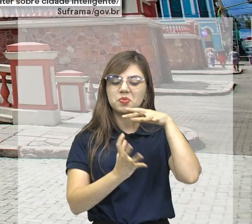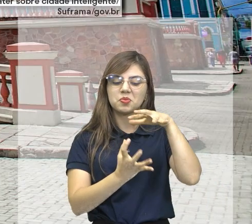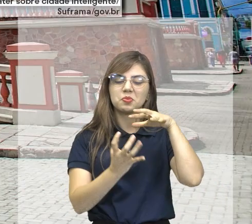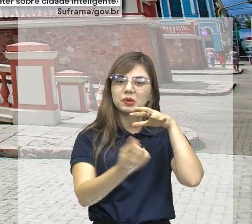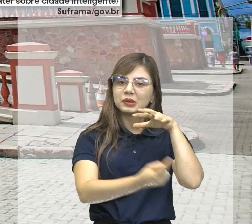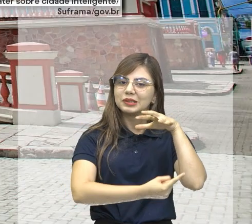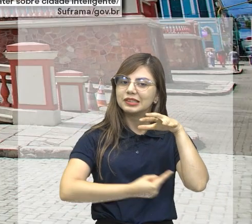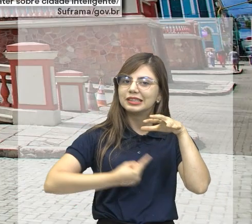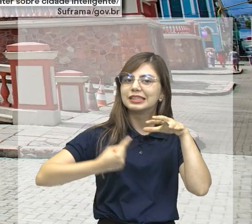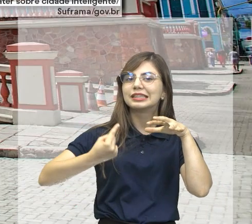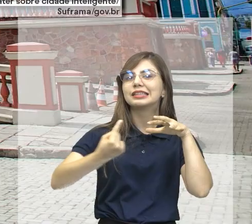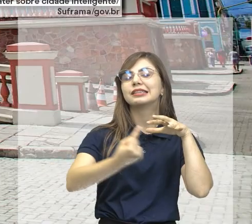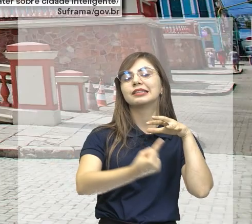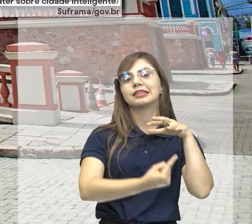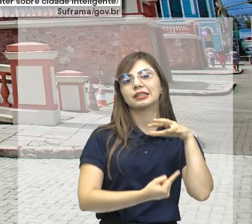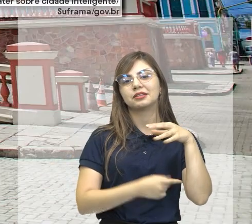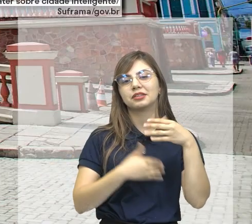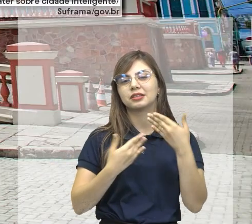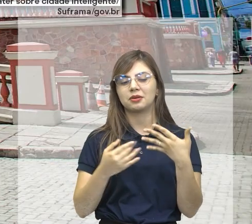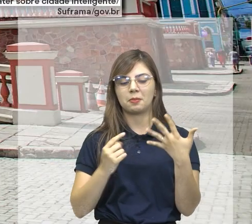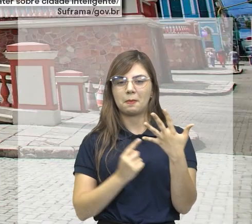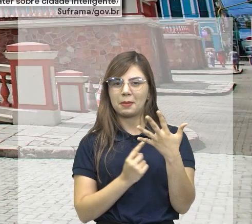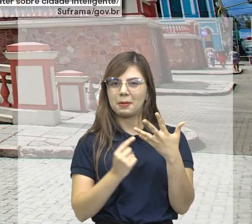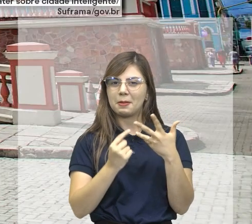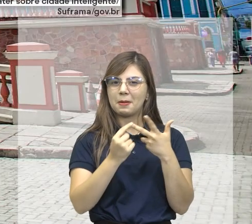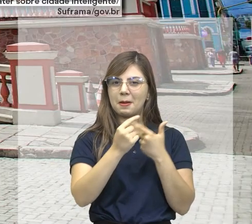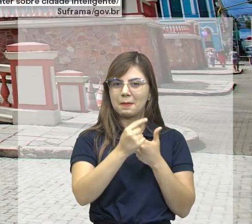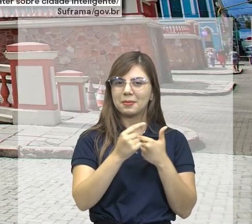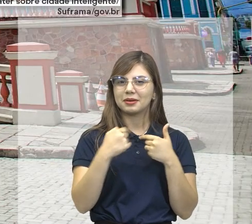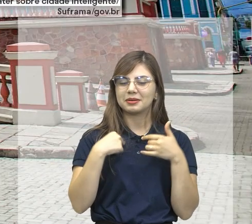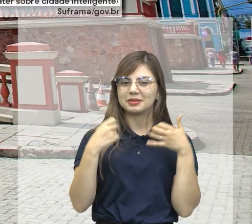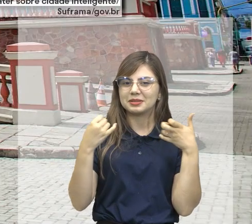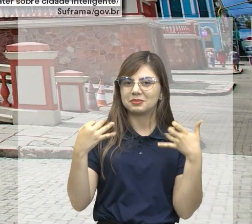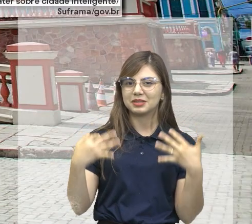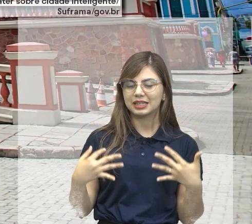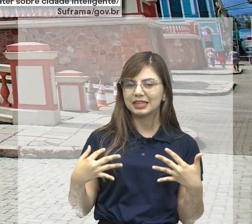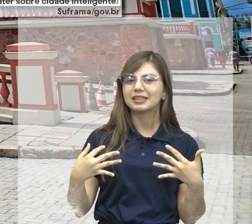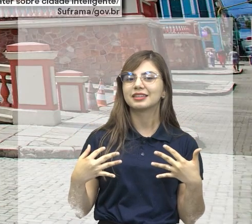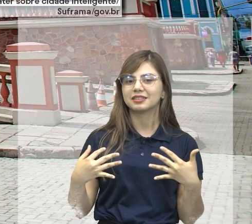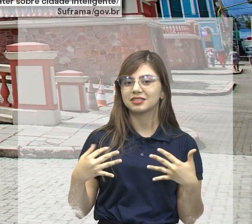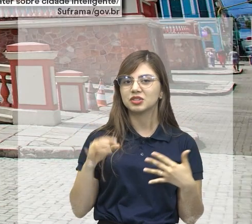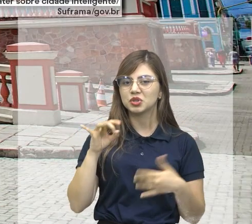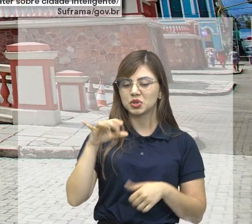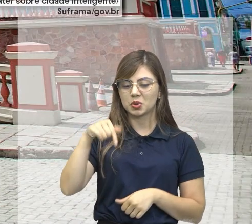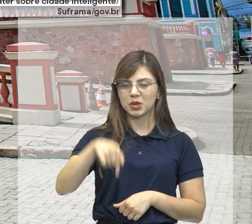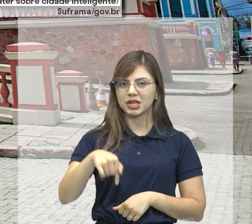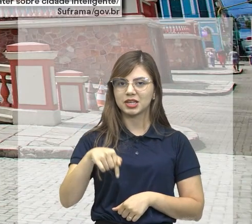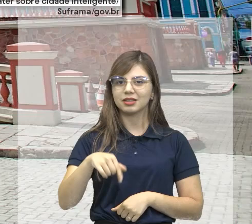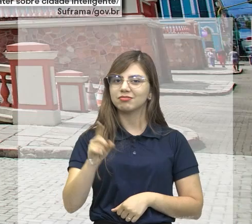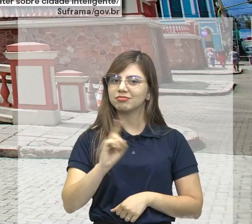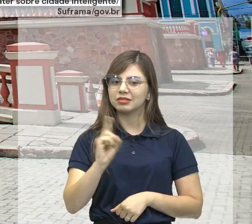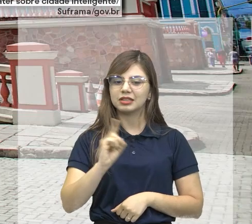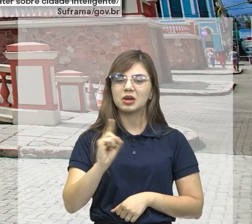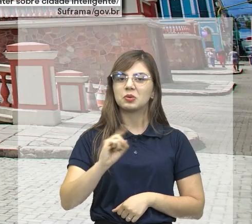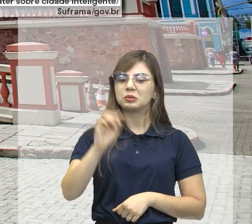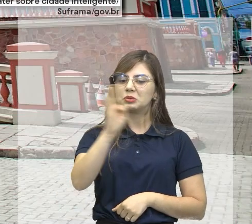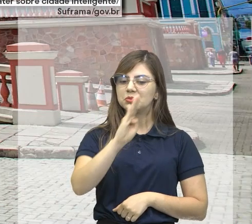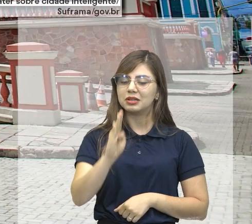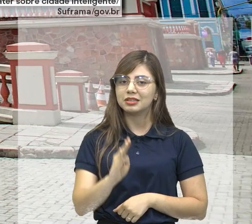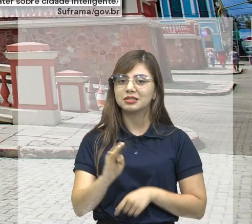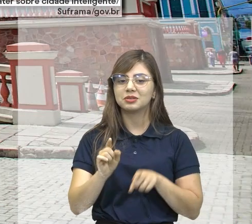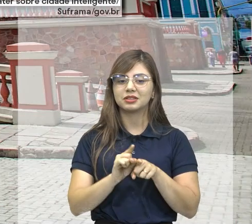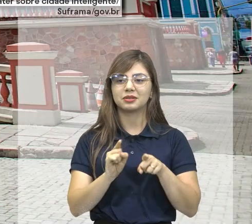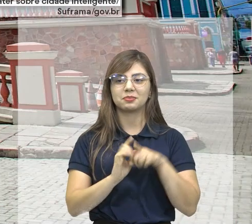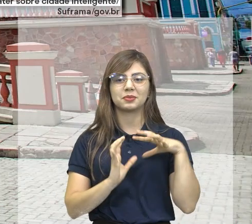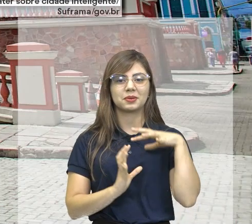Todos esses aspectos que vocês viram que atuam, tanto no Amazonas, é no Brasil todo e no mundo todo. Por quê? Porque é uma